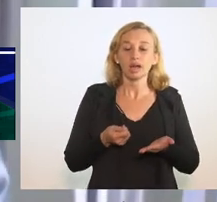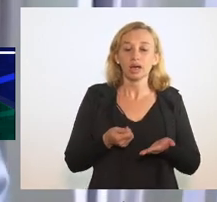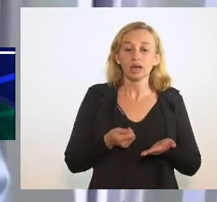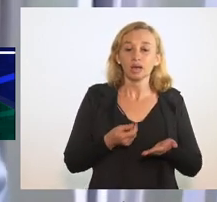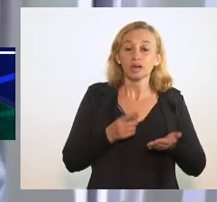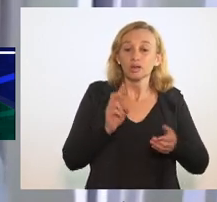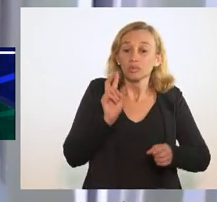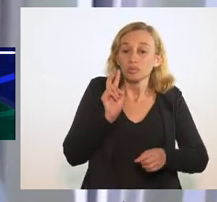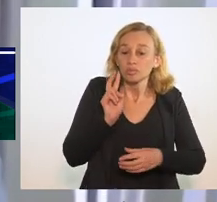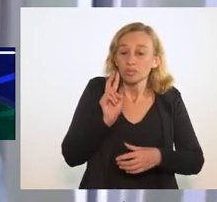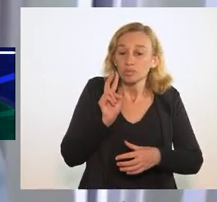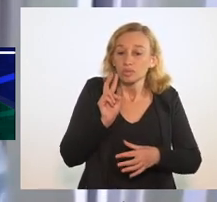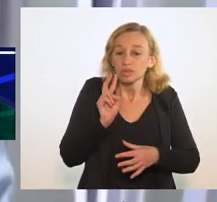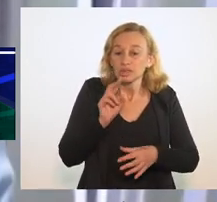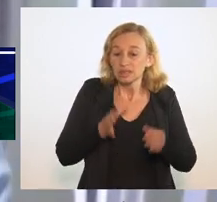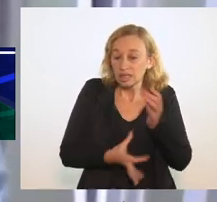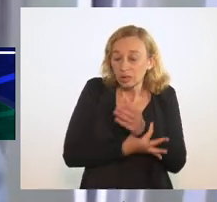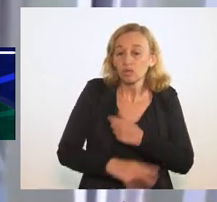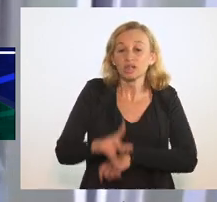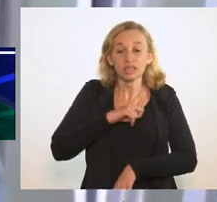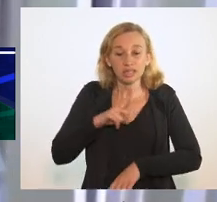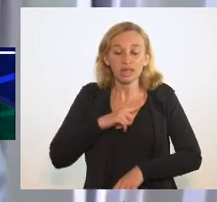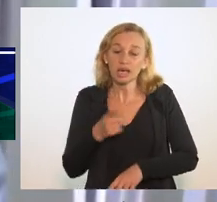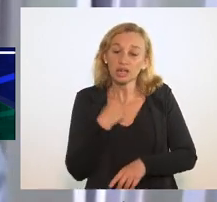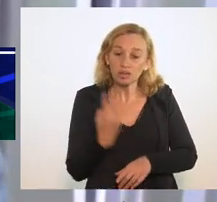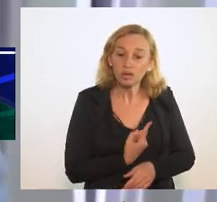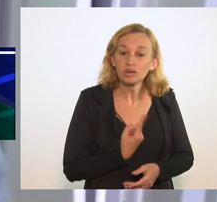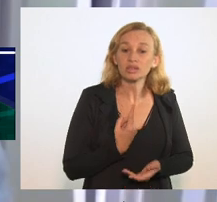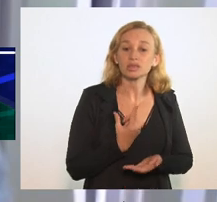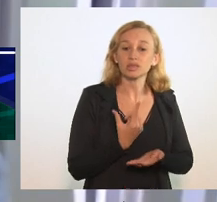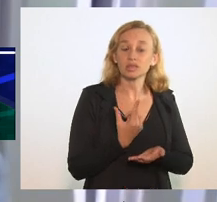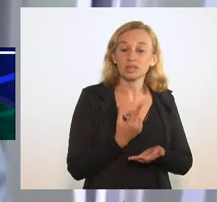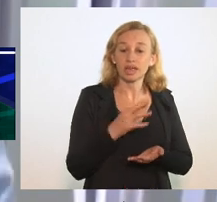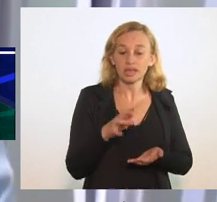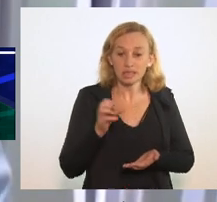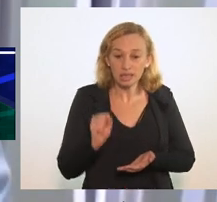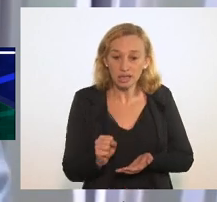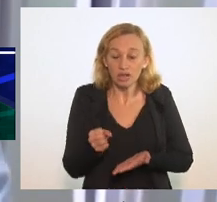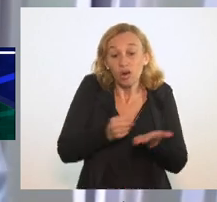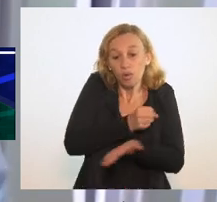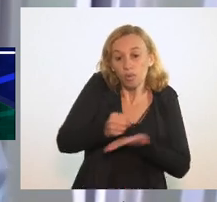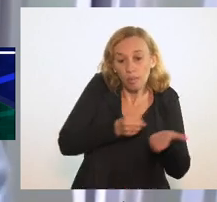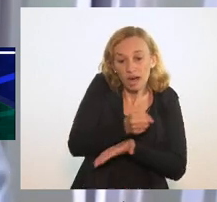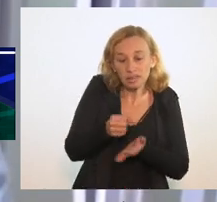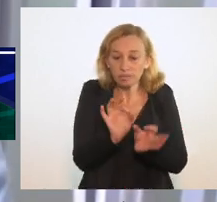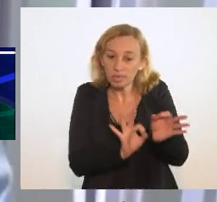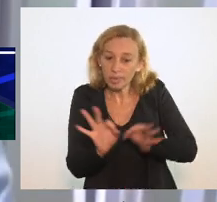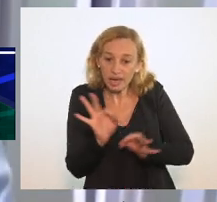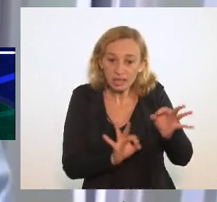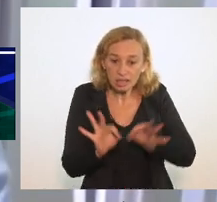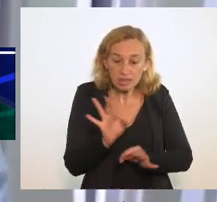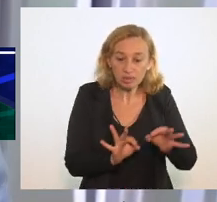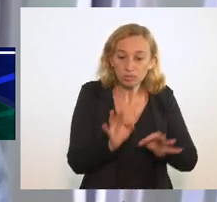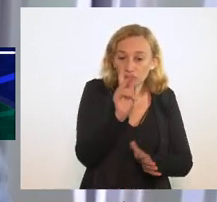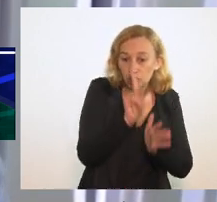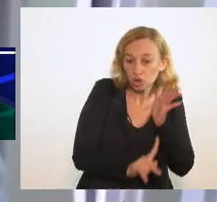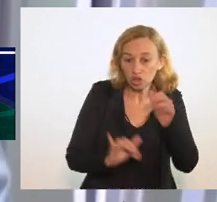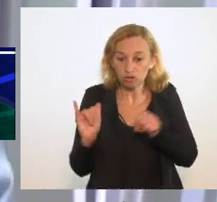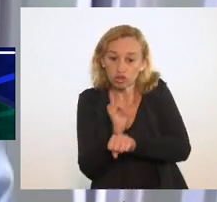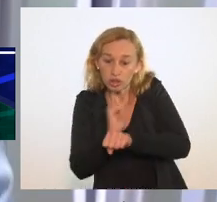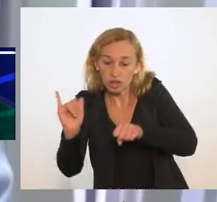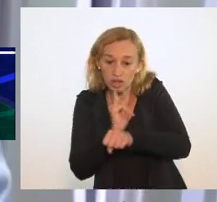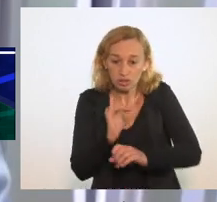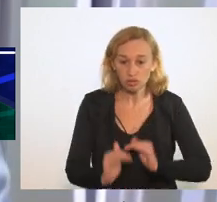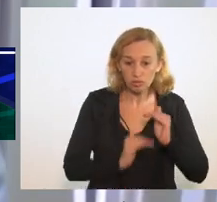nossas receitas, além de inteligência, criatividade, para, com base na elaboração de um projeto estratégico de